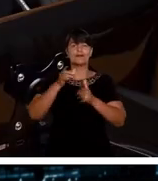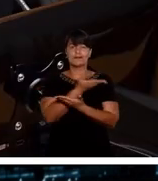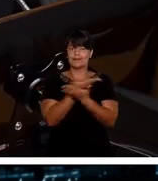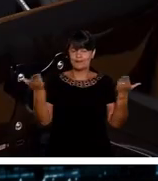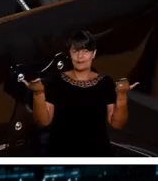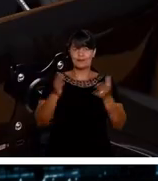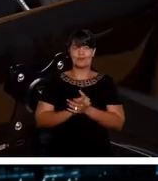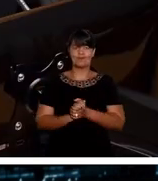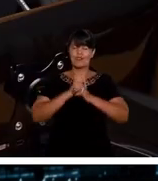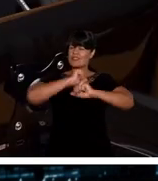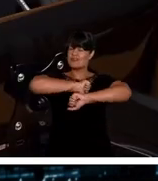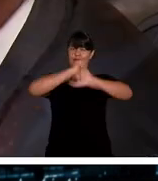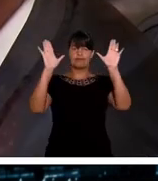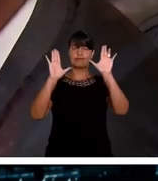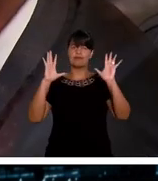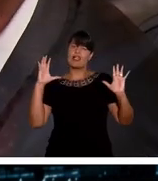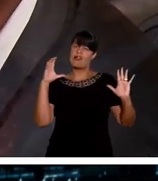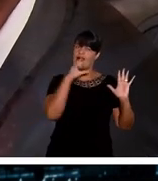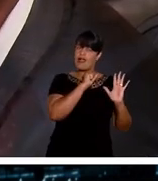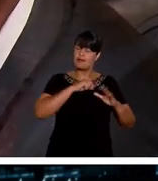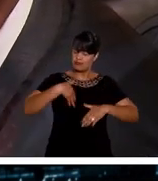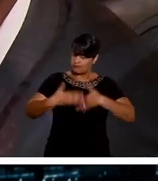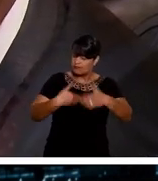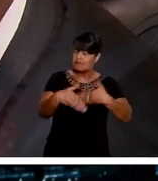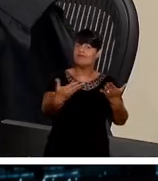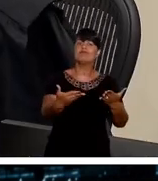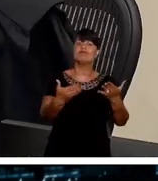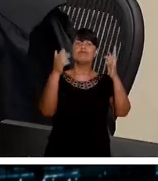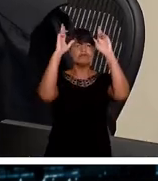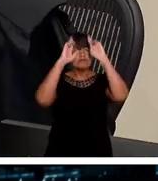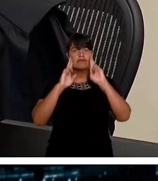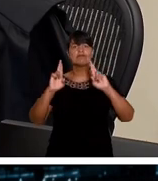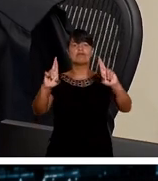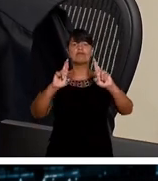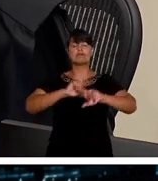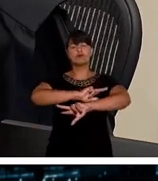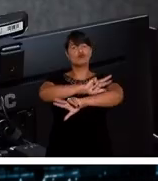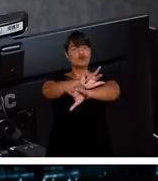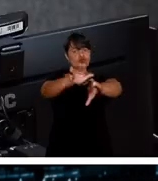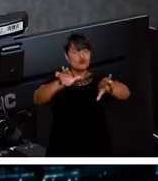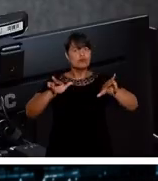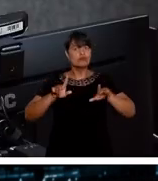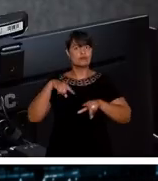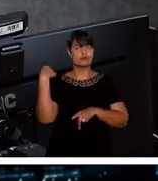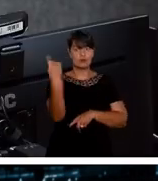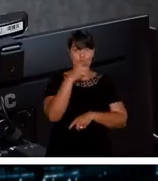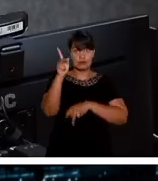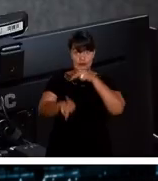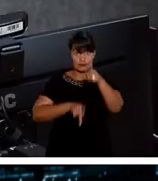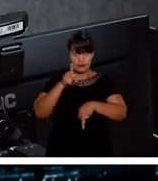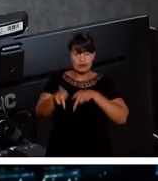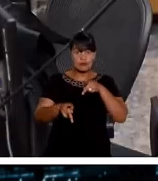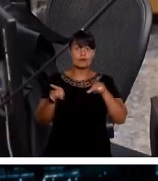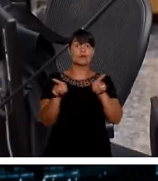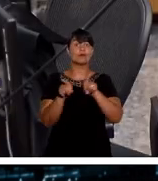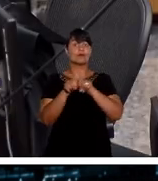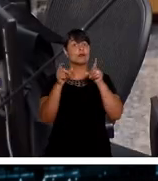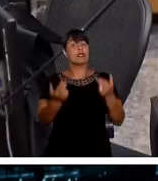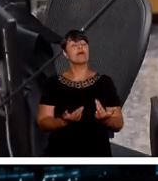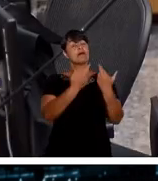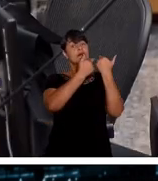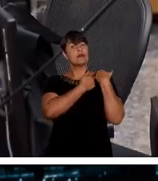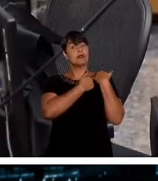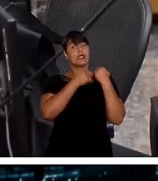com transparência, agilidade nos procedimentos, respeito à diversidade do nosso povo e